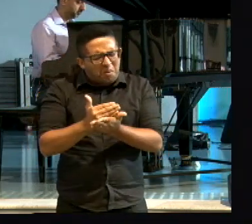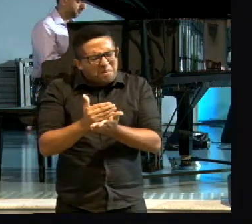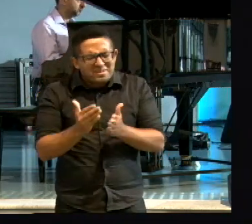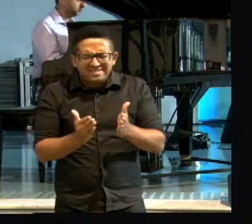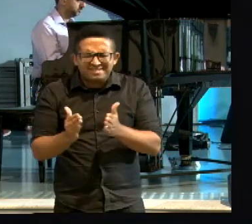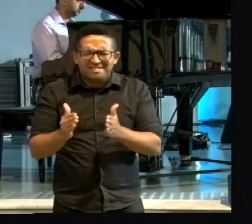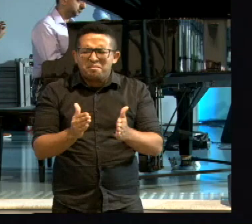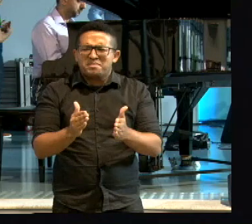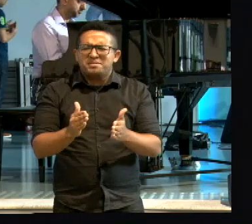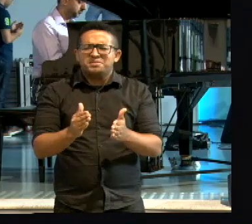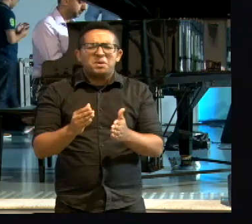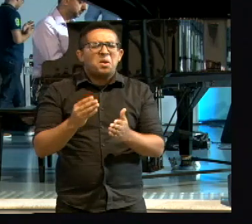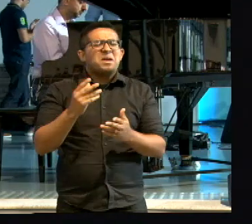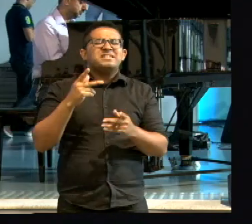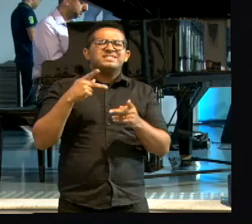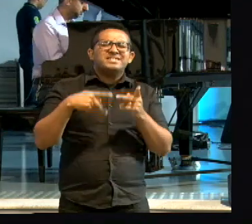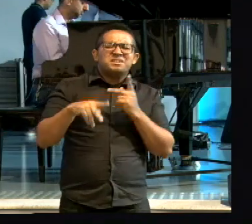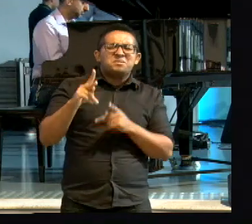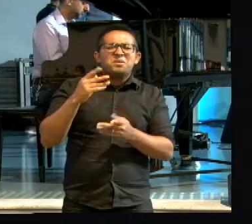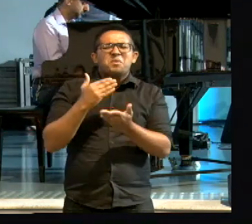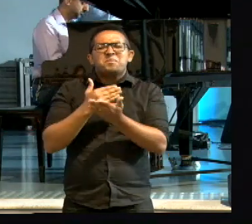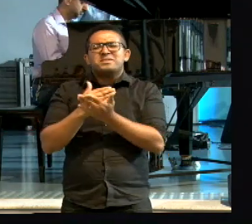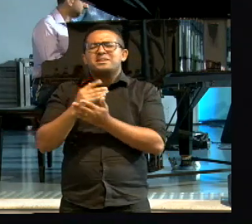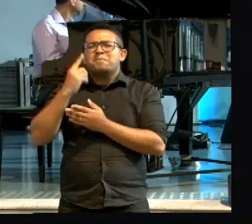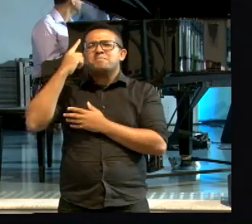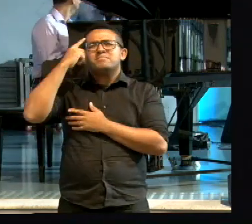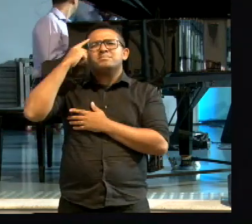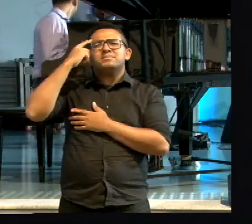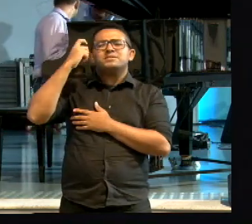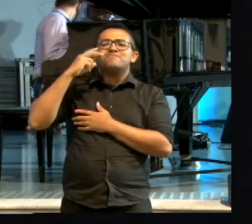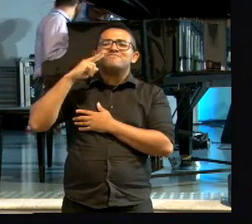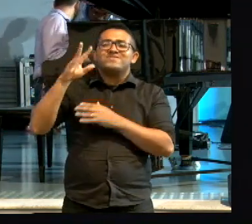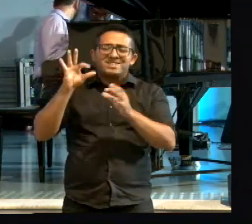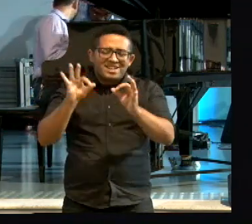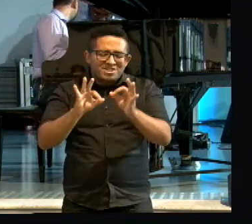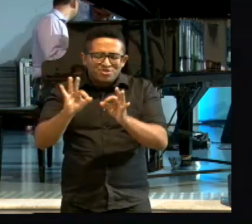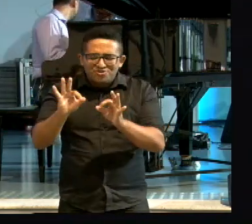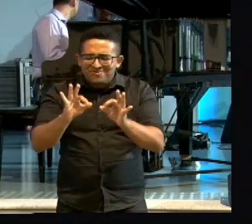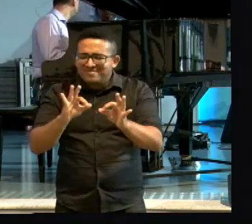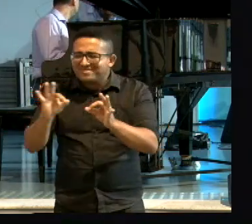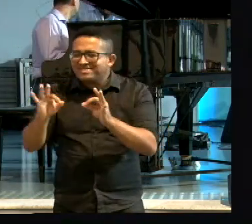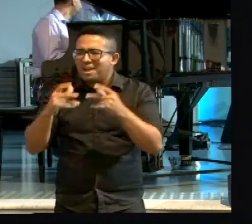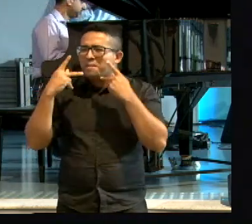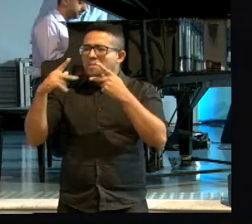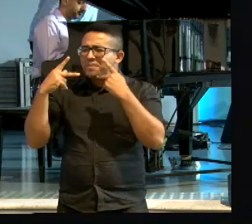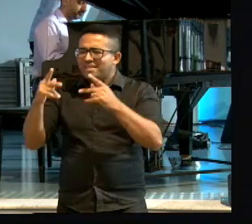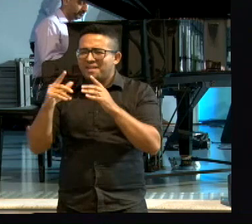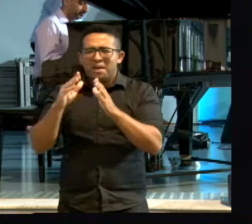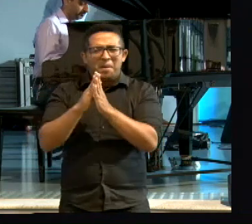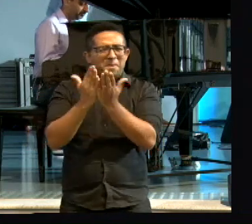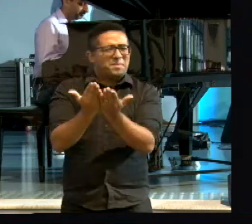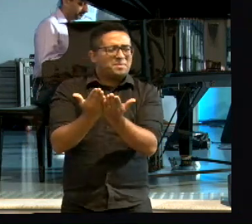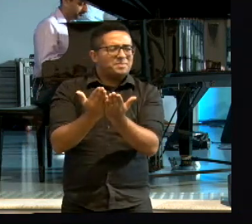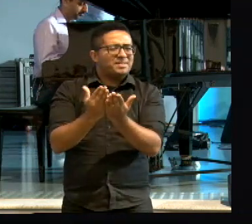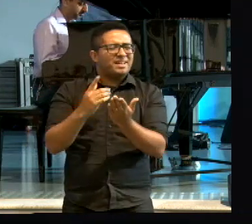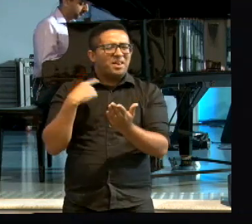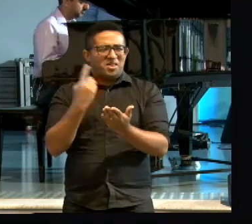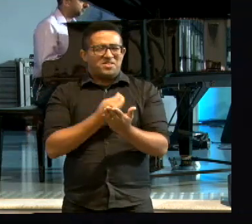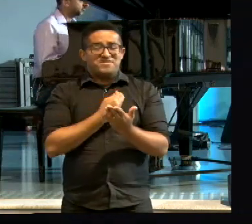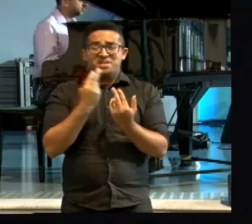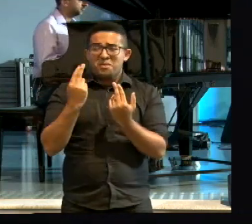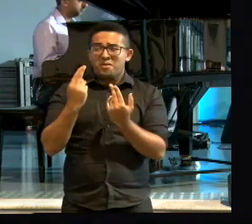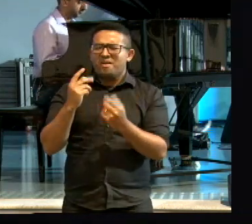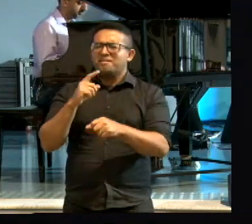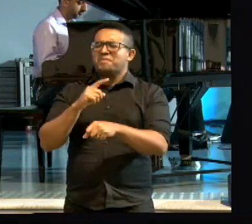E muitas vezes nós começamos a tentar ajustar o evangelho à nossa vida. Isso estabelece um prazo de